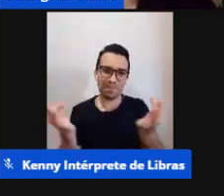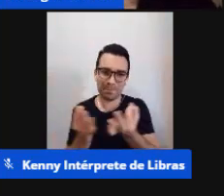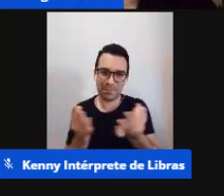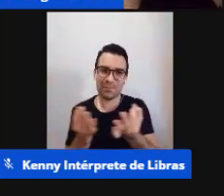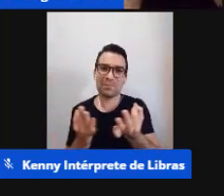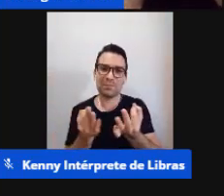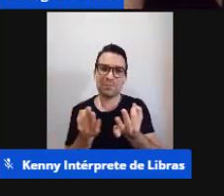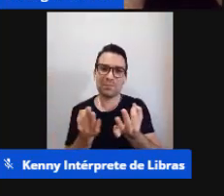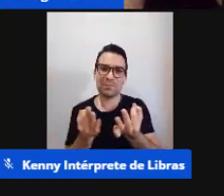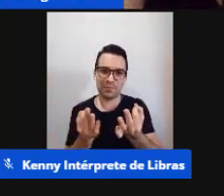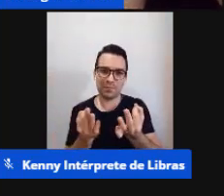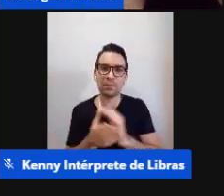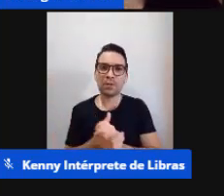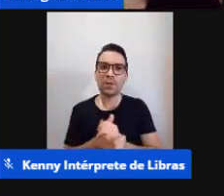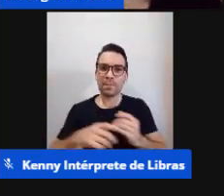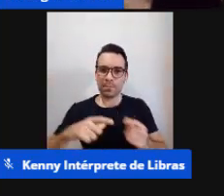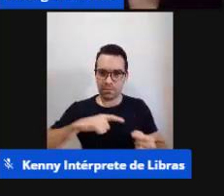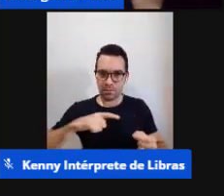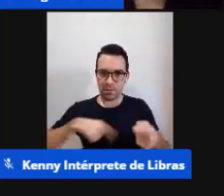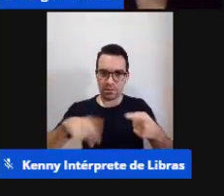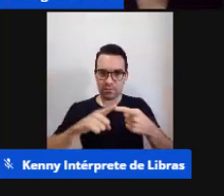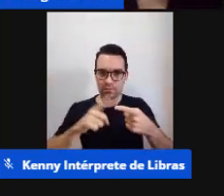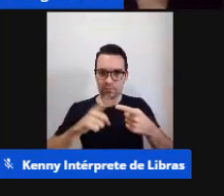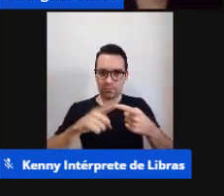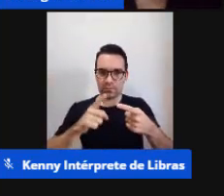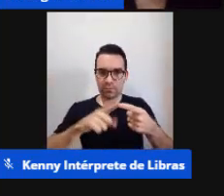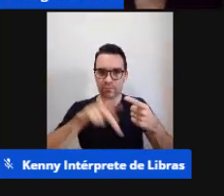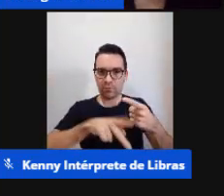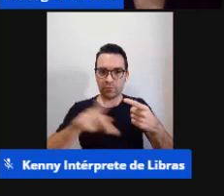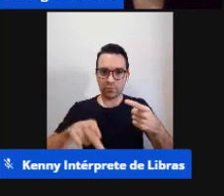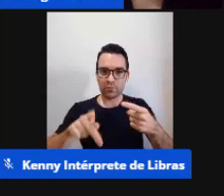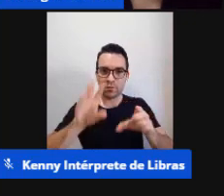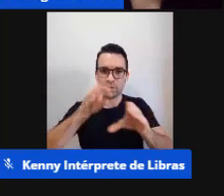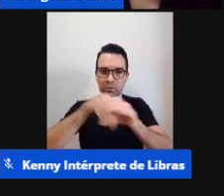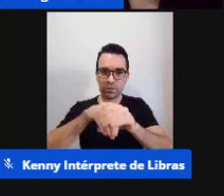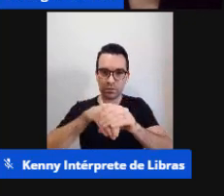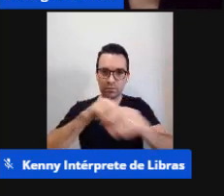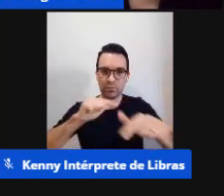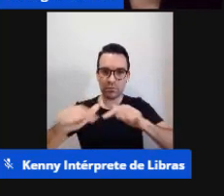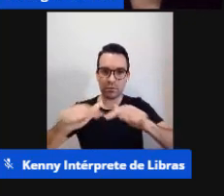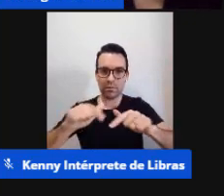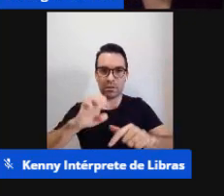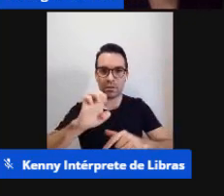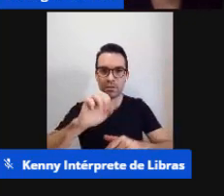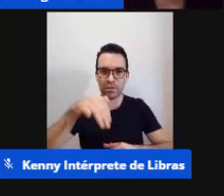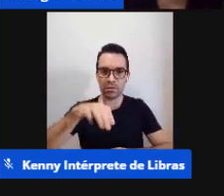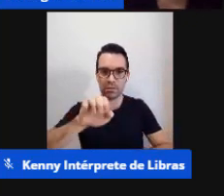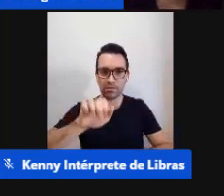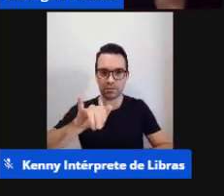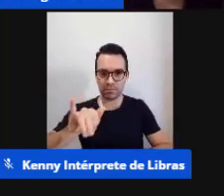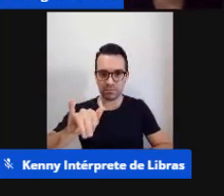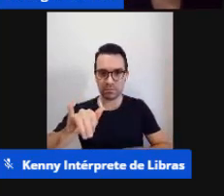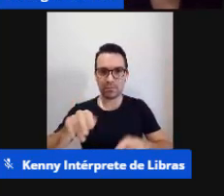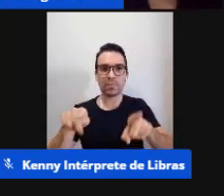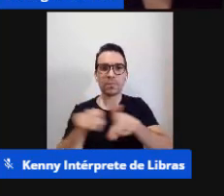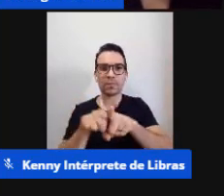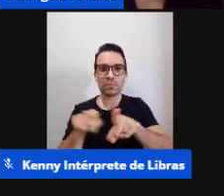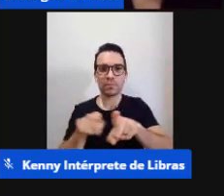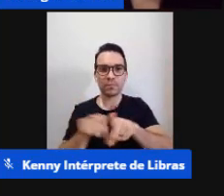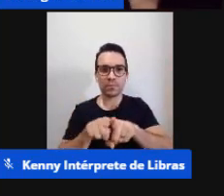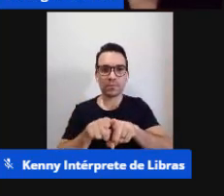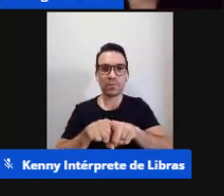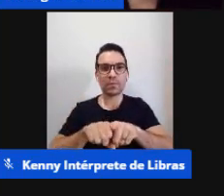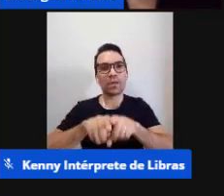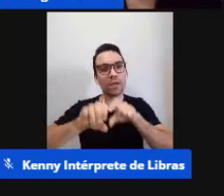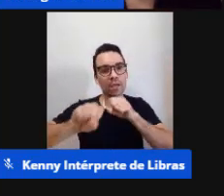aqueles que trabalham só nas EMEIs e nós temos aquele professor de educação física que atua nas EMEIs e no ensino fundamental.